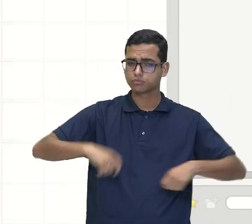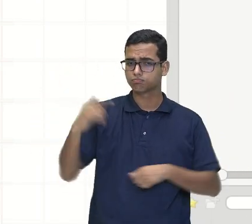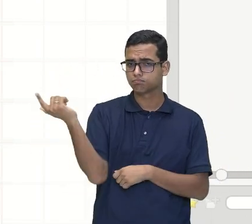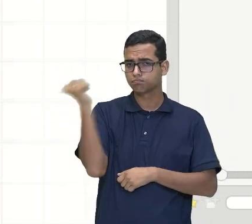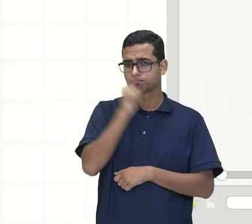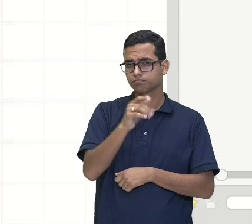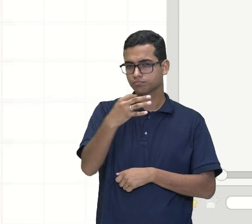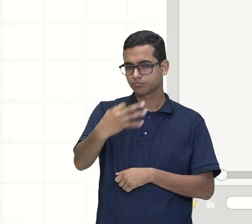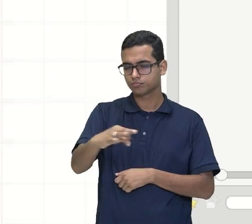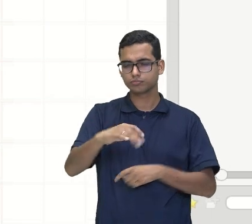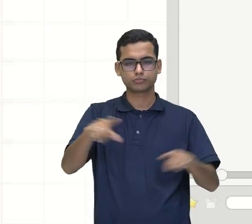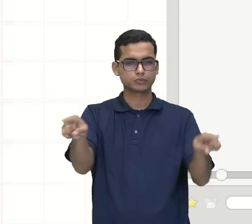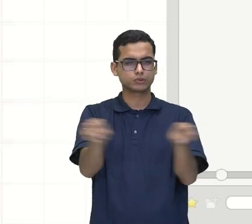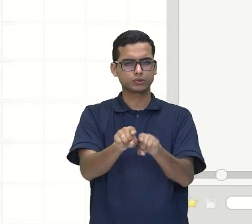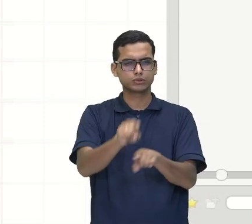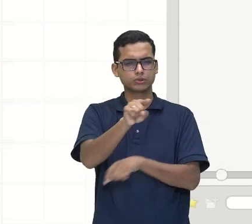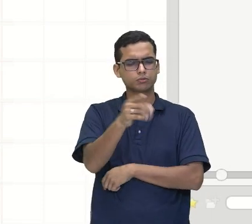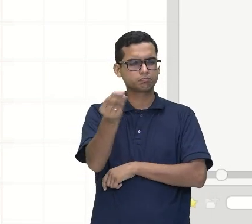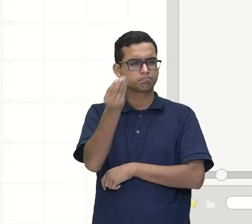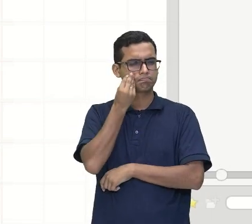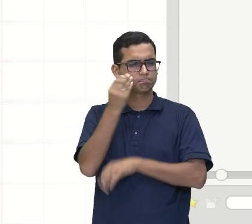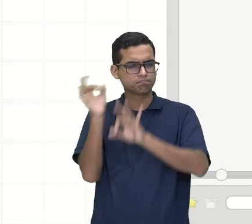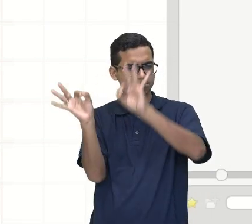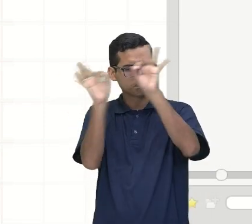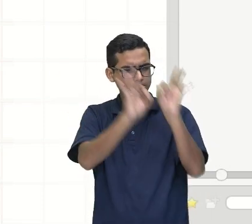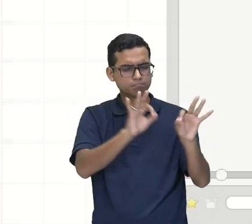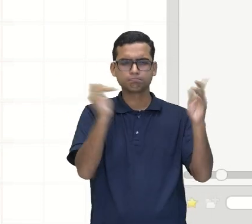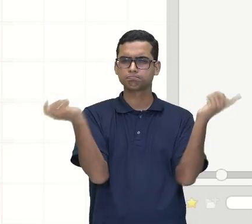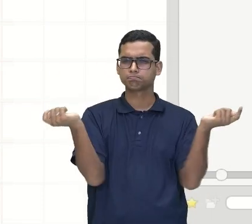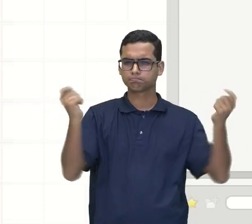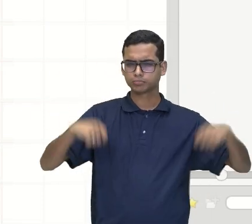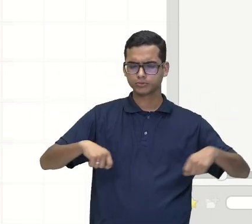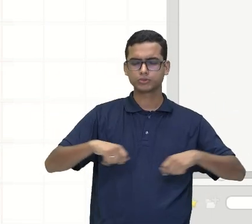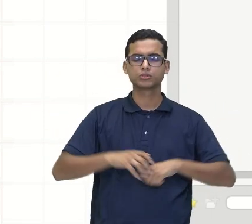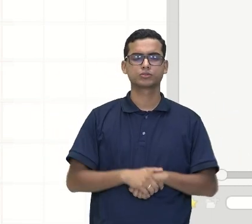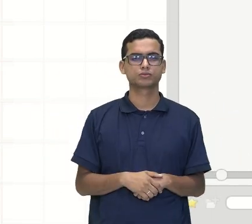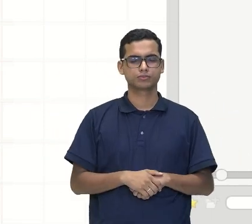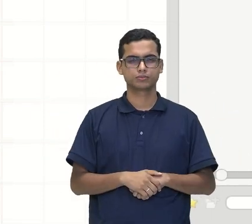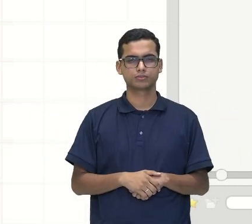E aí, vocês podem observar